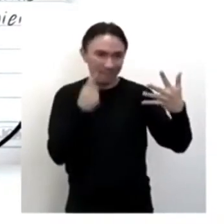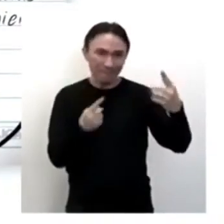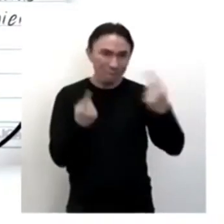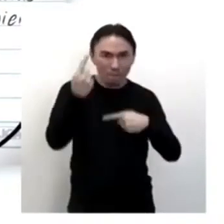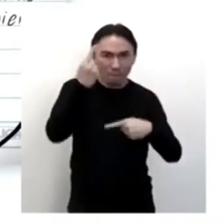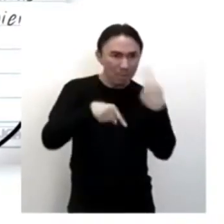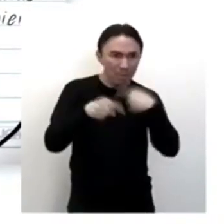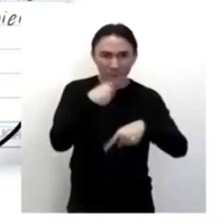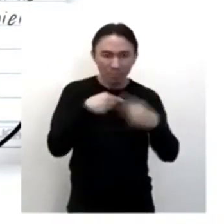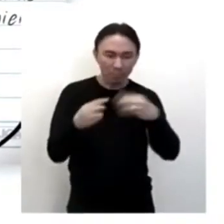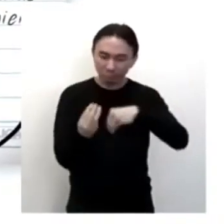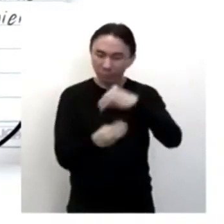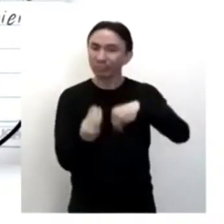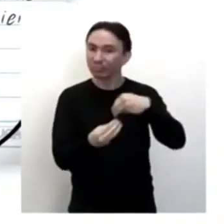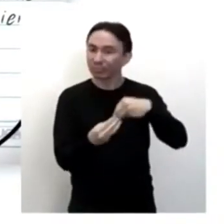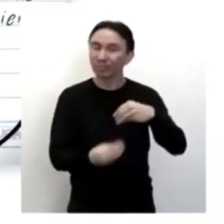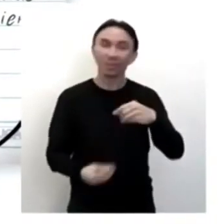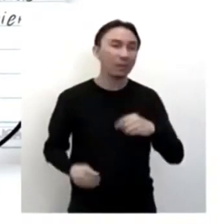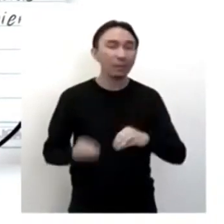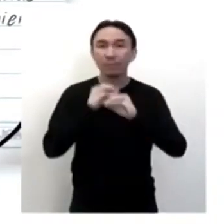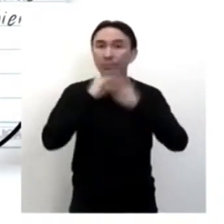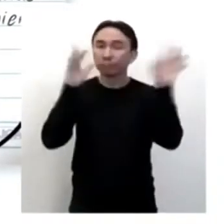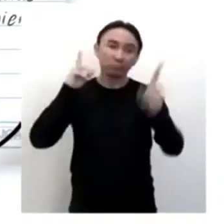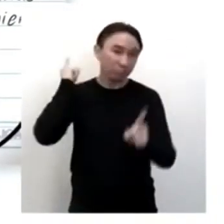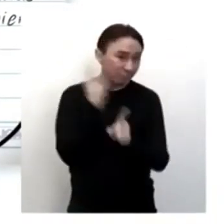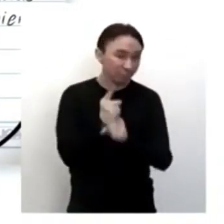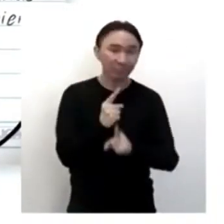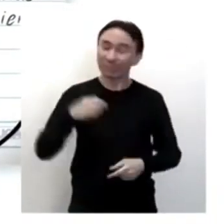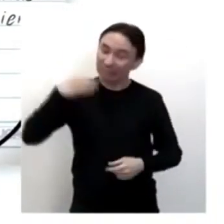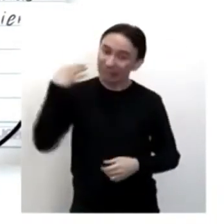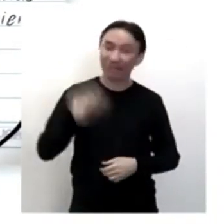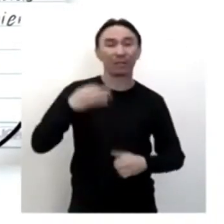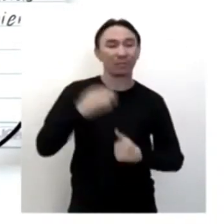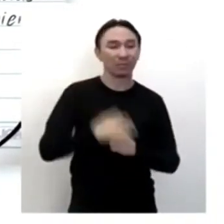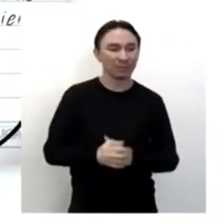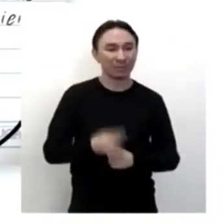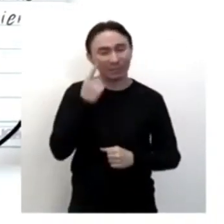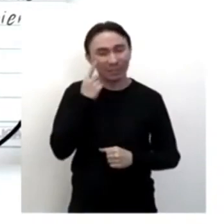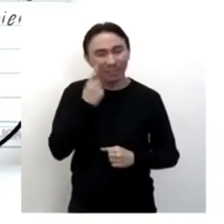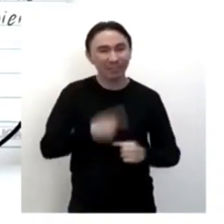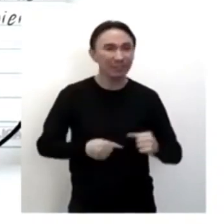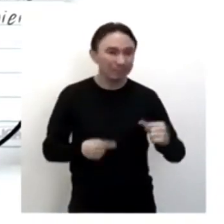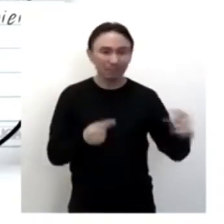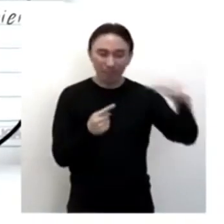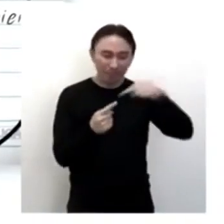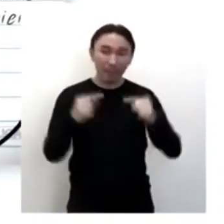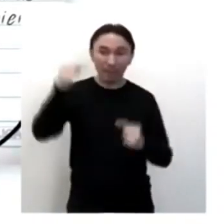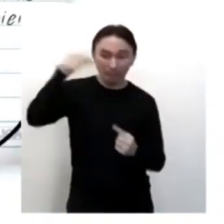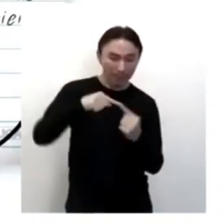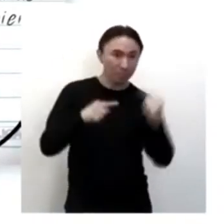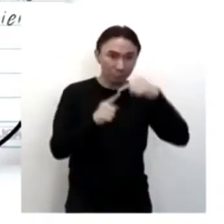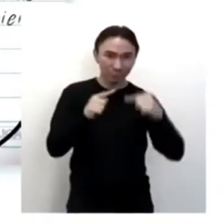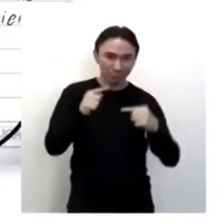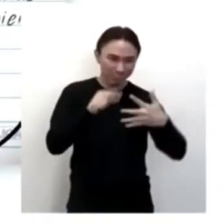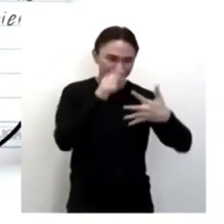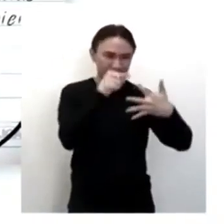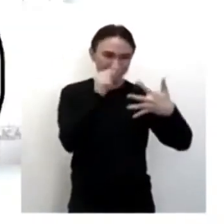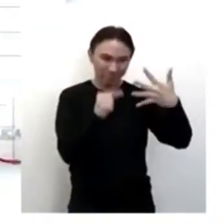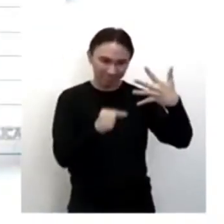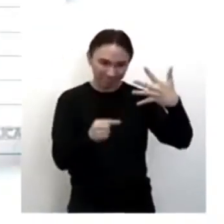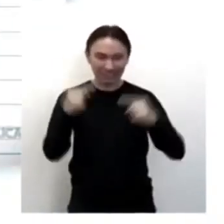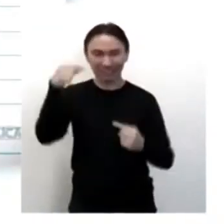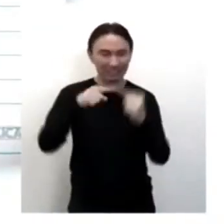mesmo inesperadas. Não há dúvidas de que é possível encontrar nexos de relacionamento associando quase todos os indicadores